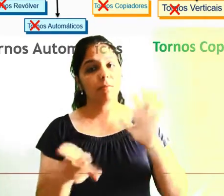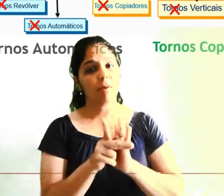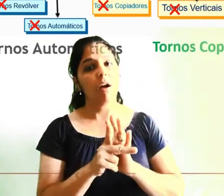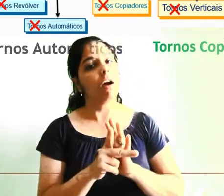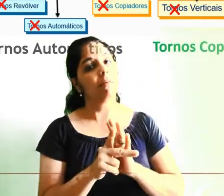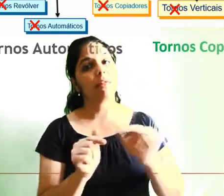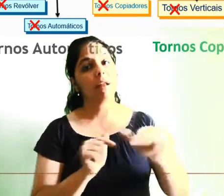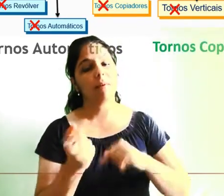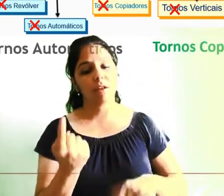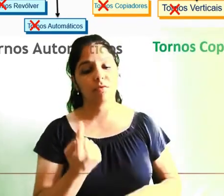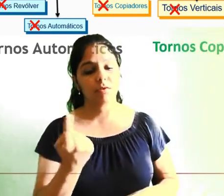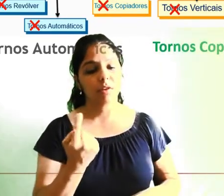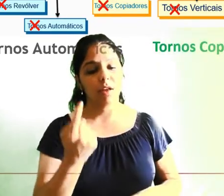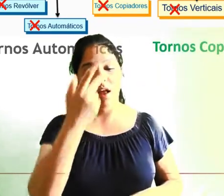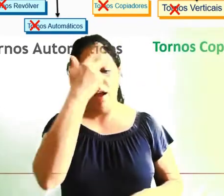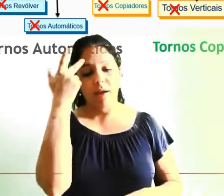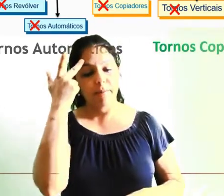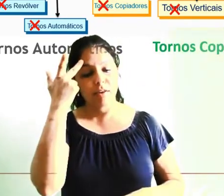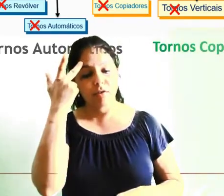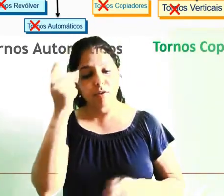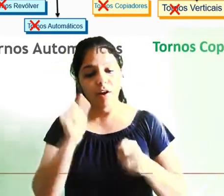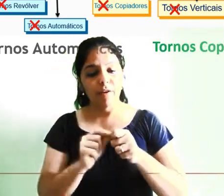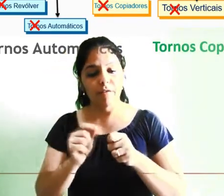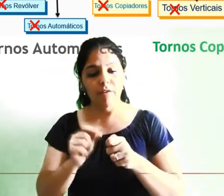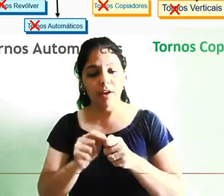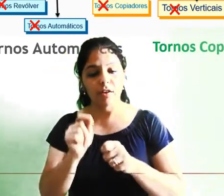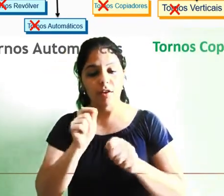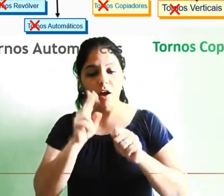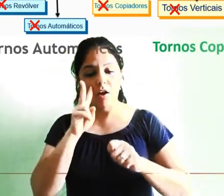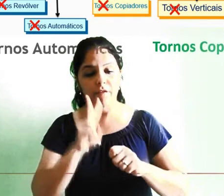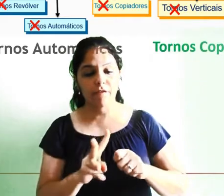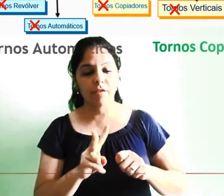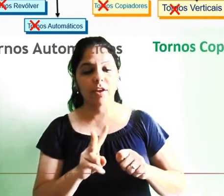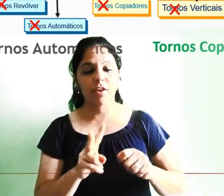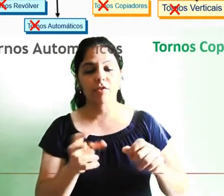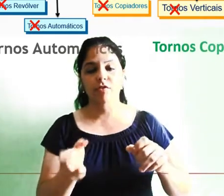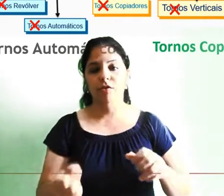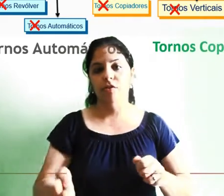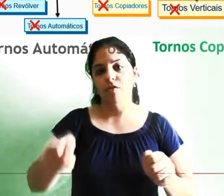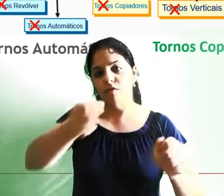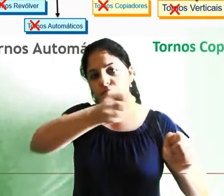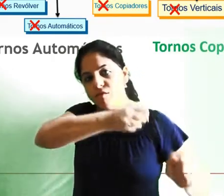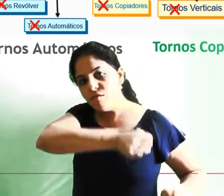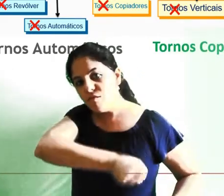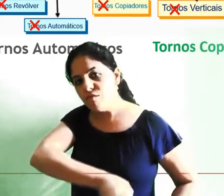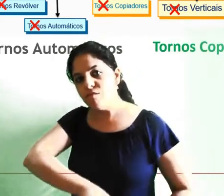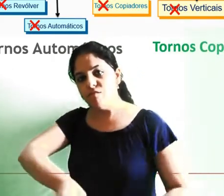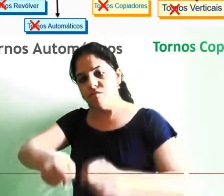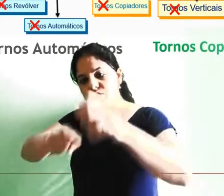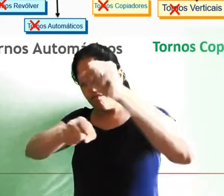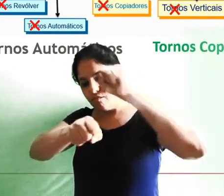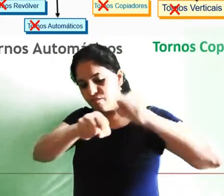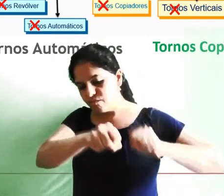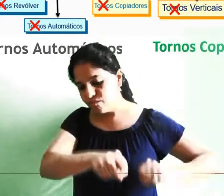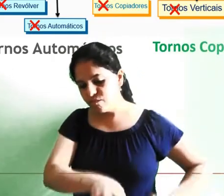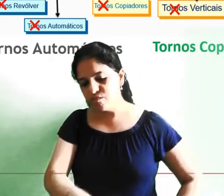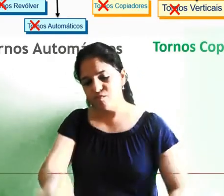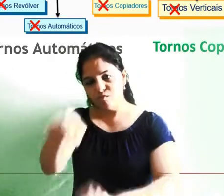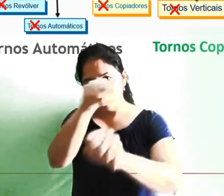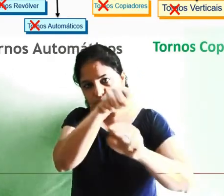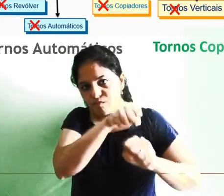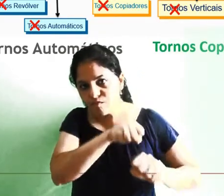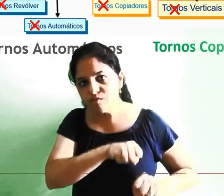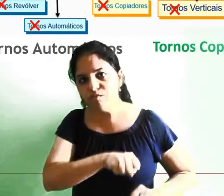que o operador ele move a alavanca, como vocês estão vendo aqui, né? Ela